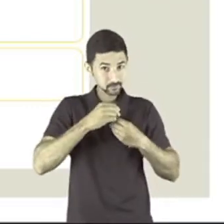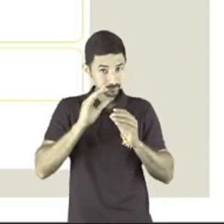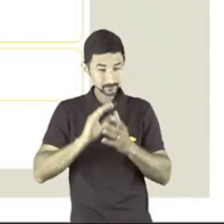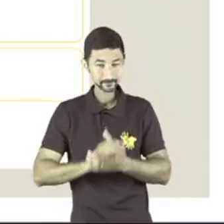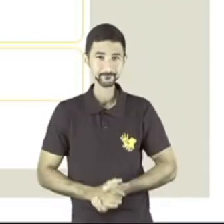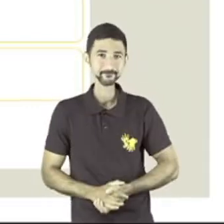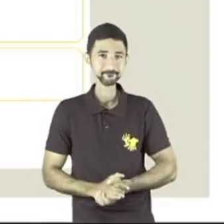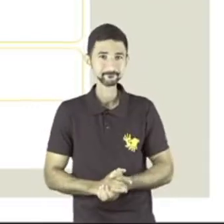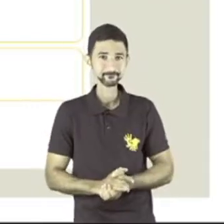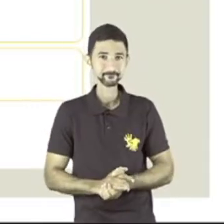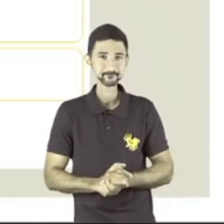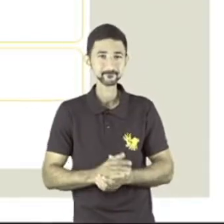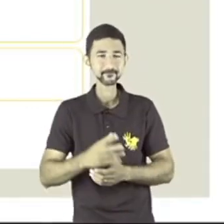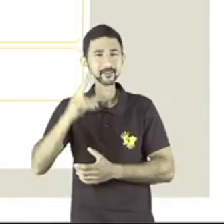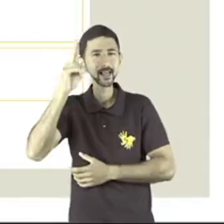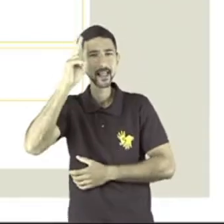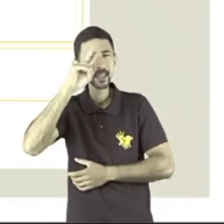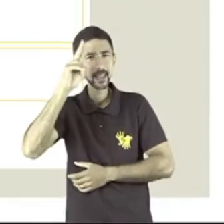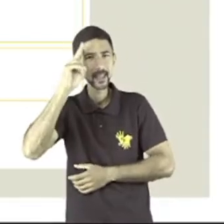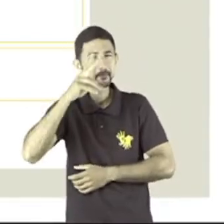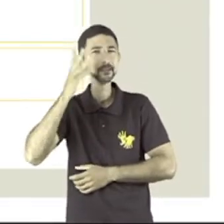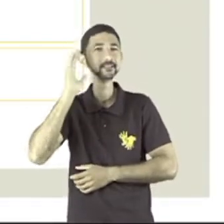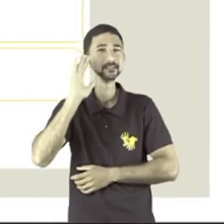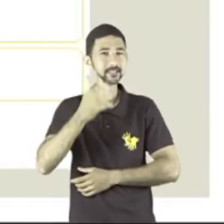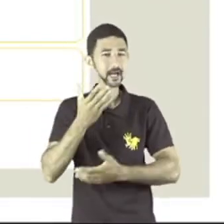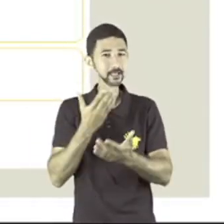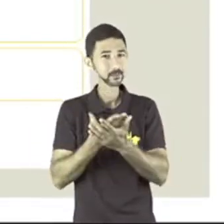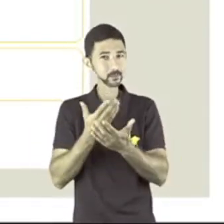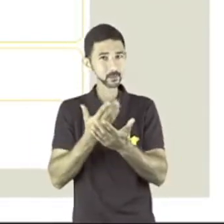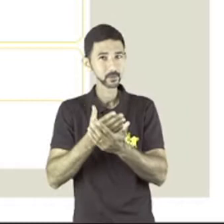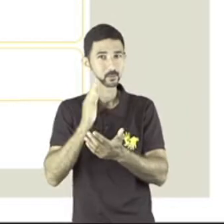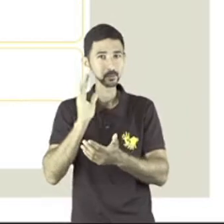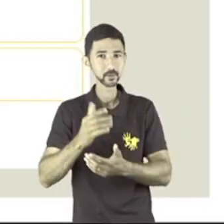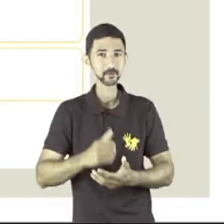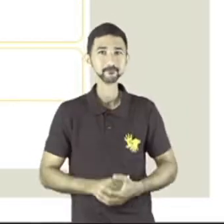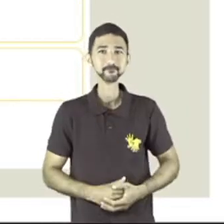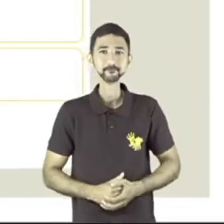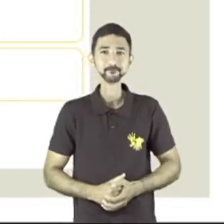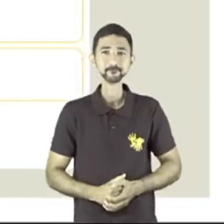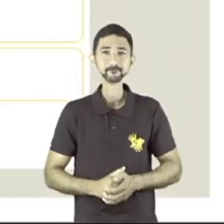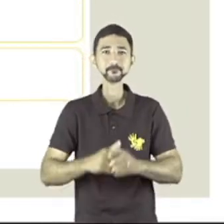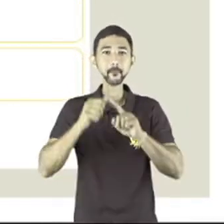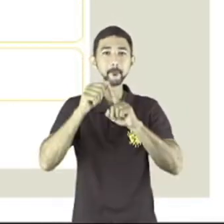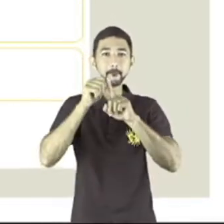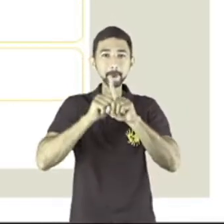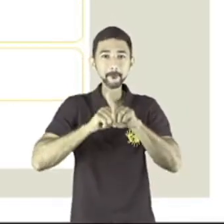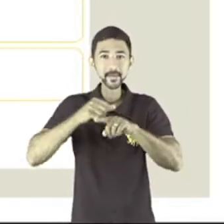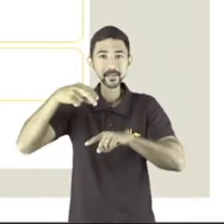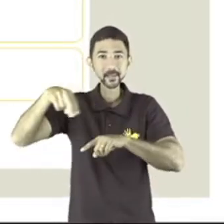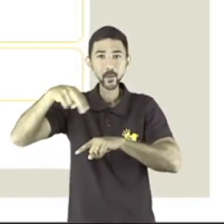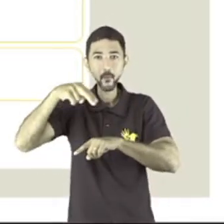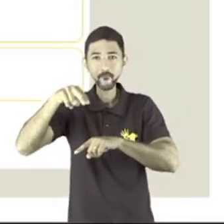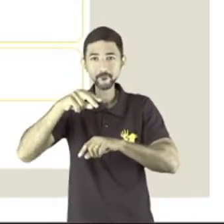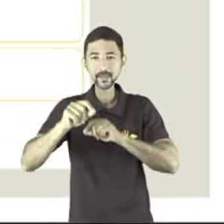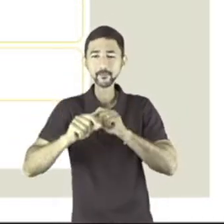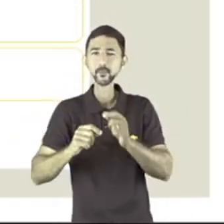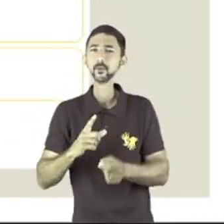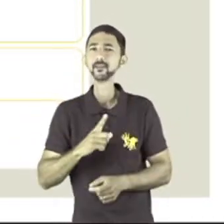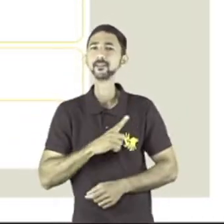informações. Eu quero que vocês lembrem, nós já estudamos sobre isso. O mês de novembro, ele